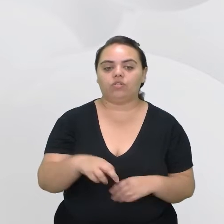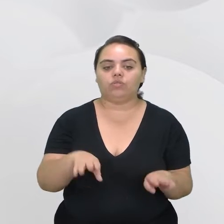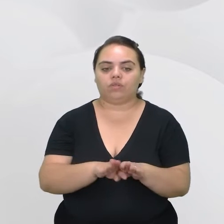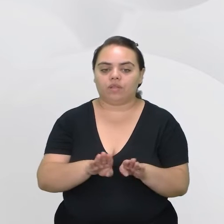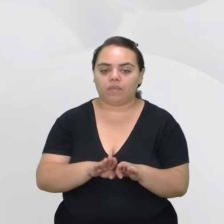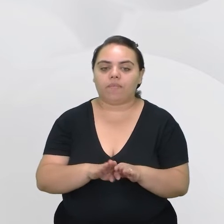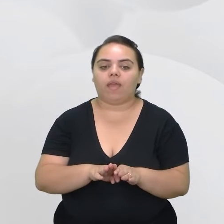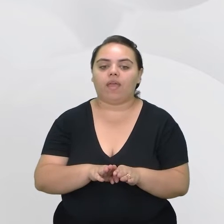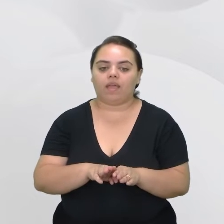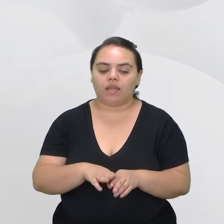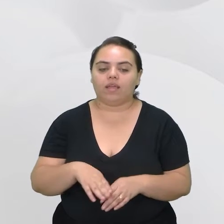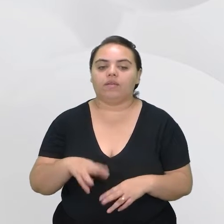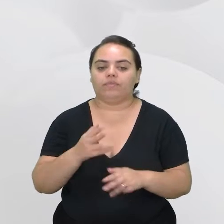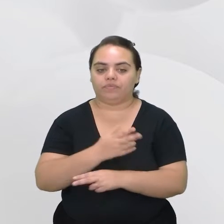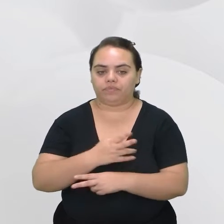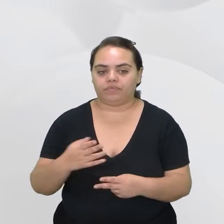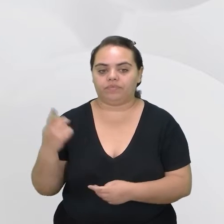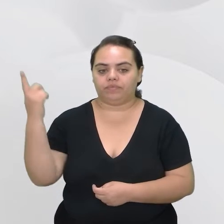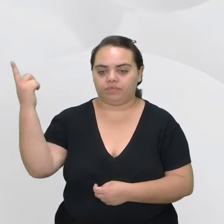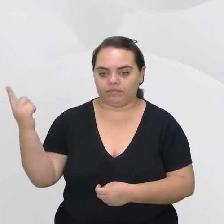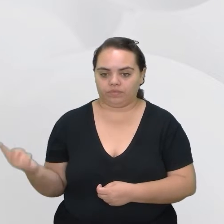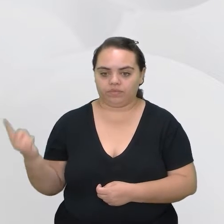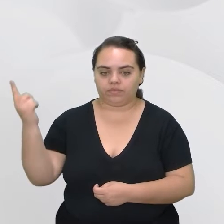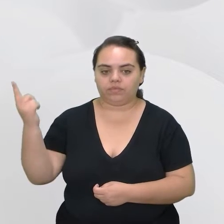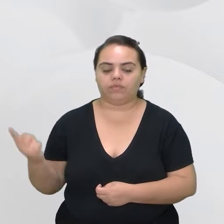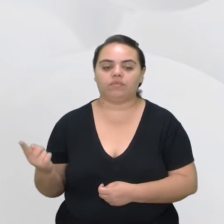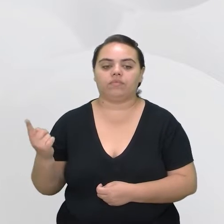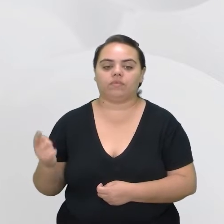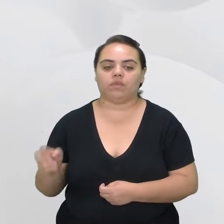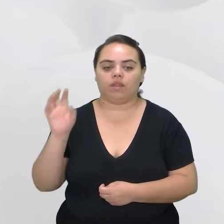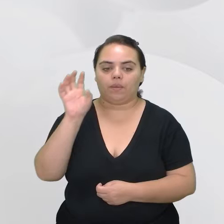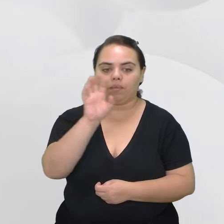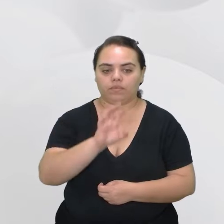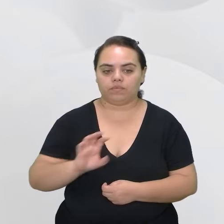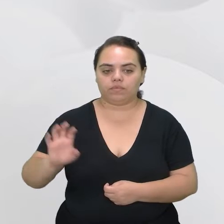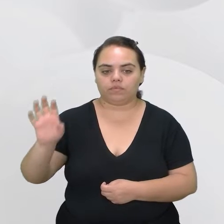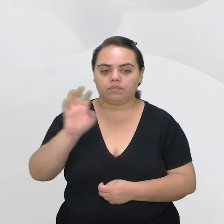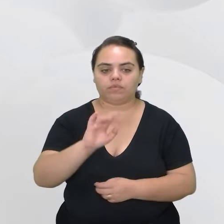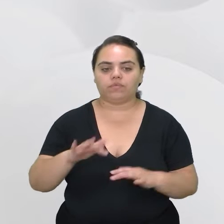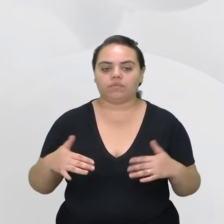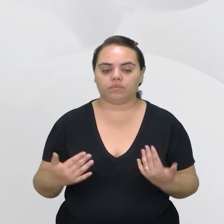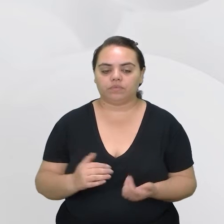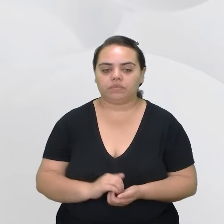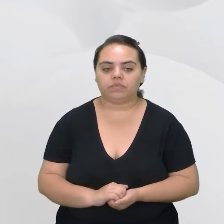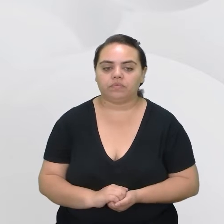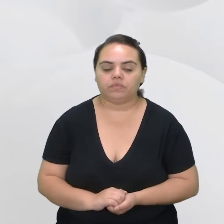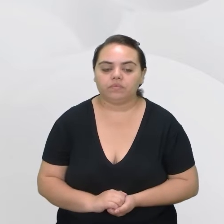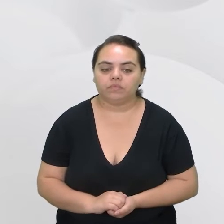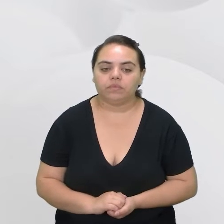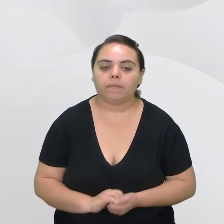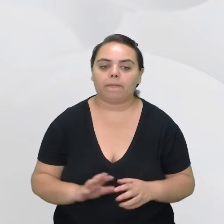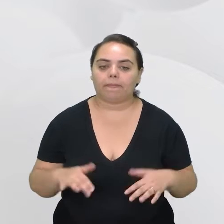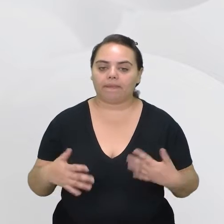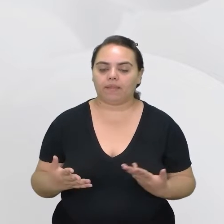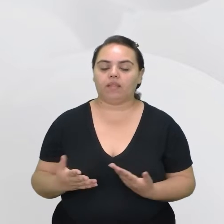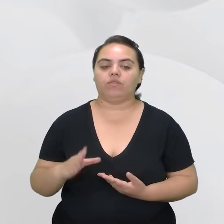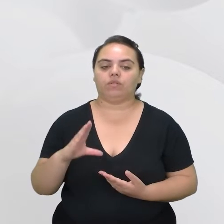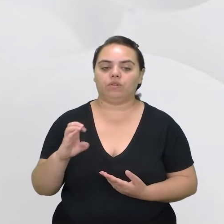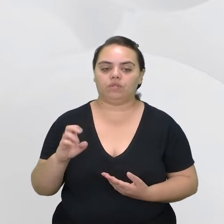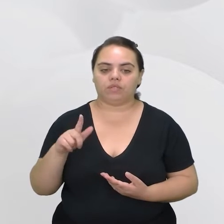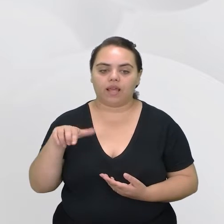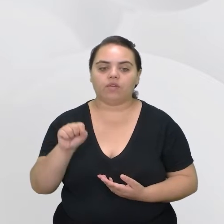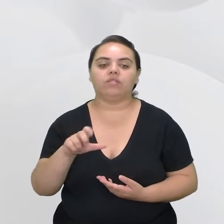Alvarenga, Cidade Dutra, Vila do Sol, Guarapiranga, Feitiço da Vila, Capão Redondo, Campo Limpo e Paraisópolis. Então, esses são os que já